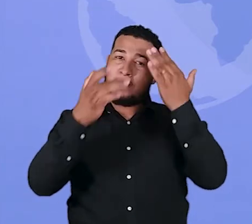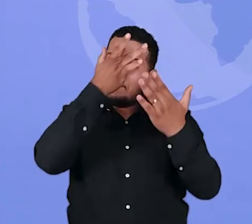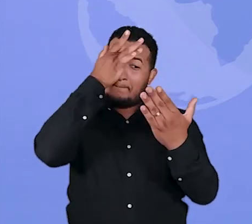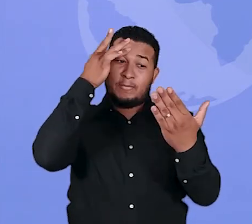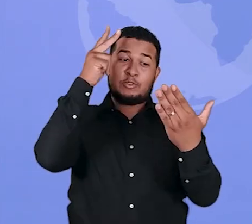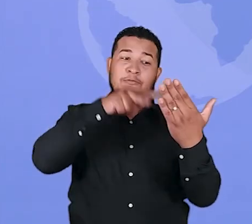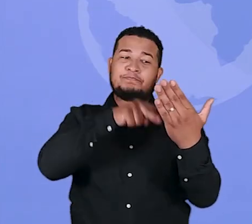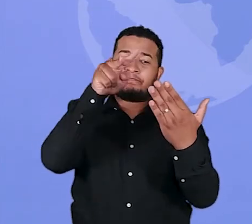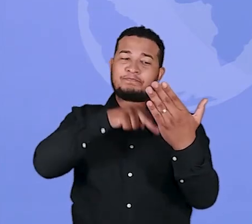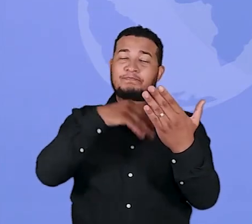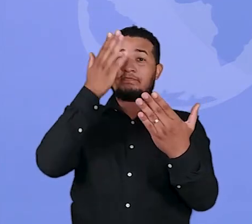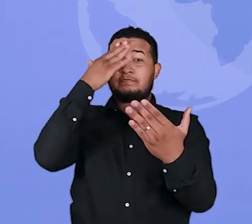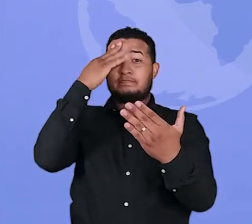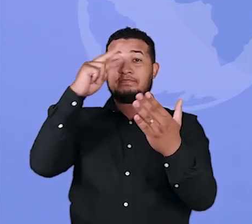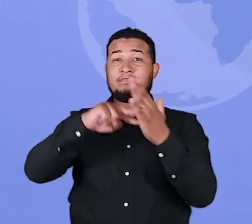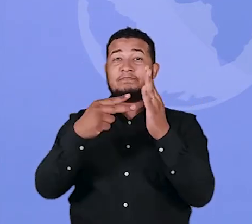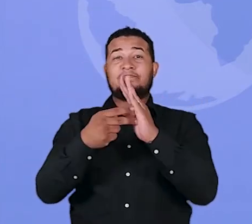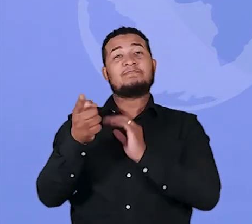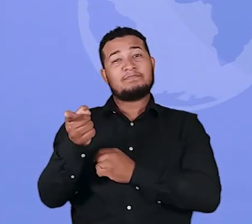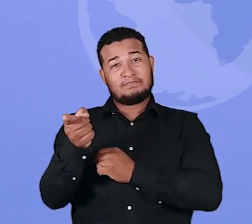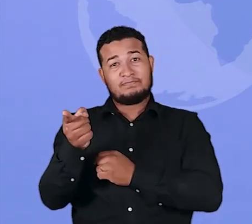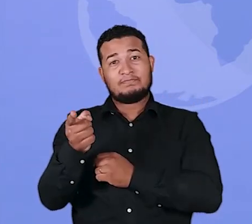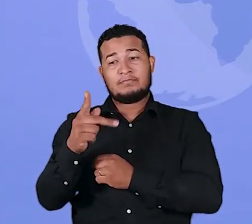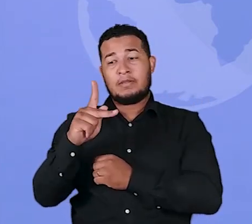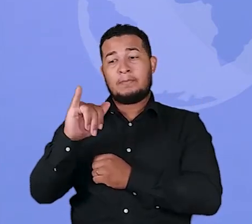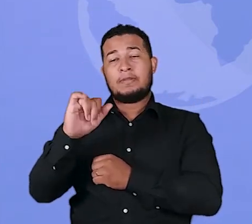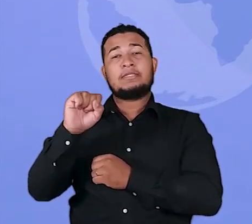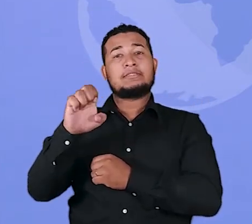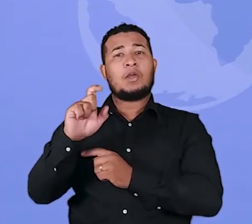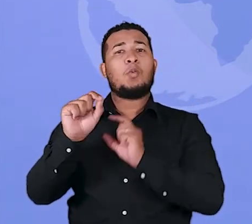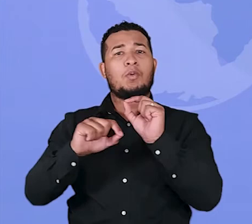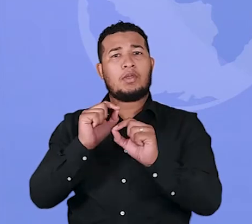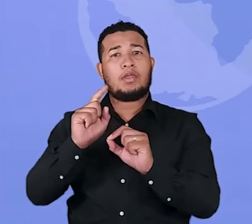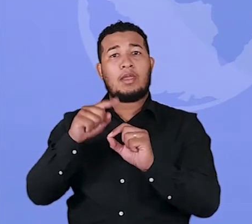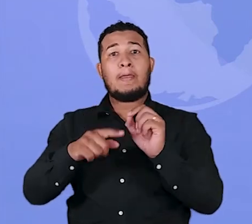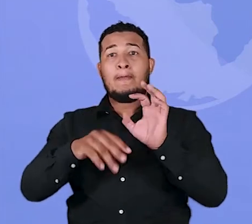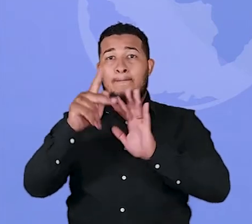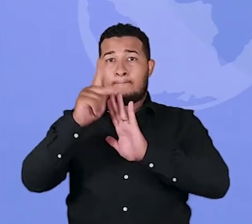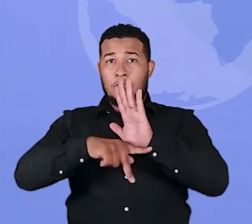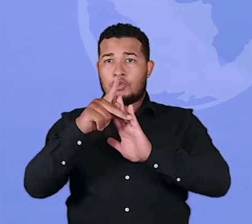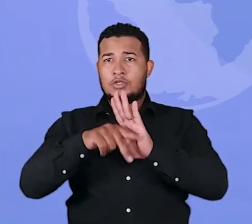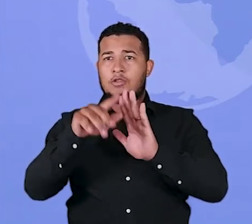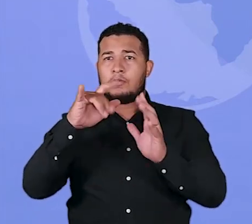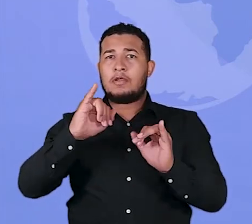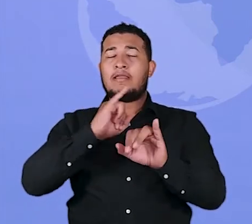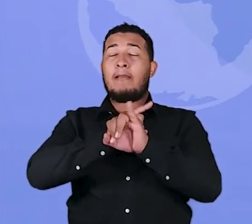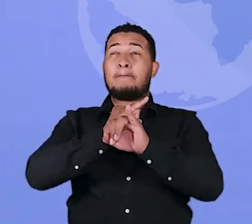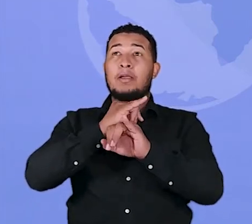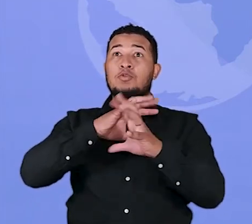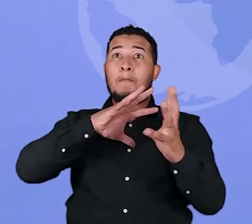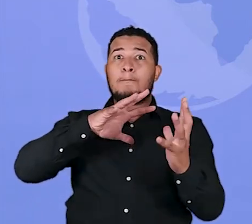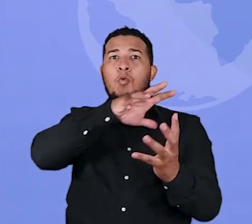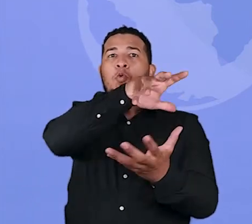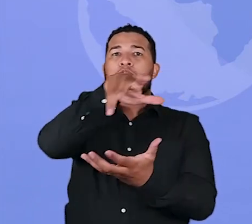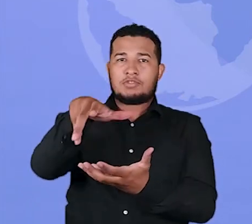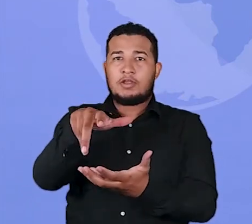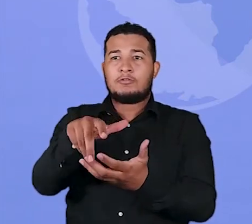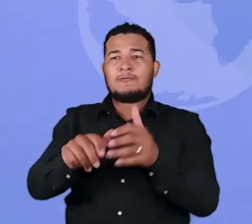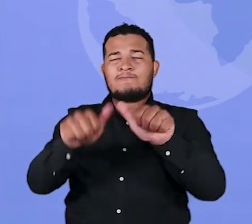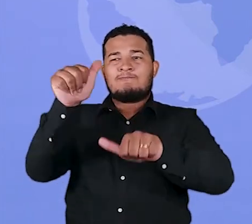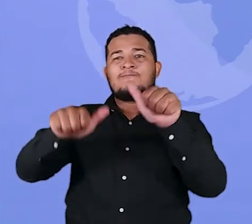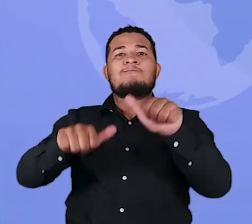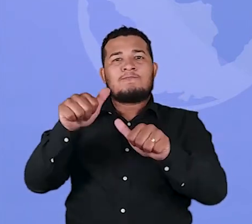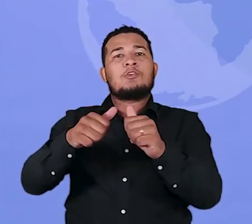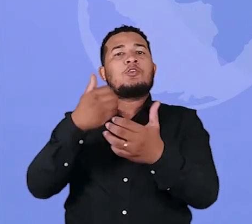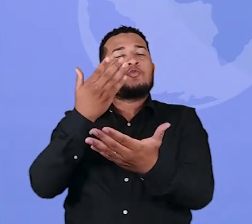quem lê saber do que você está falando. PISA é Programa Internacional de Avaliação do Estudante. Essa é uma sigla